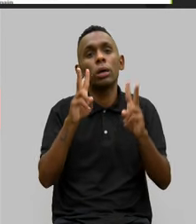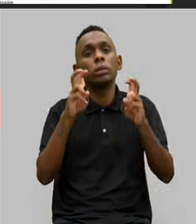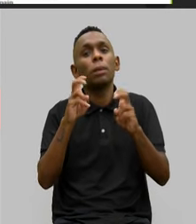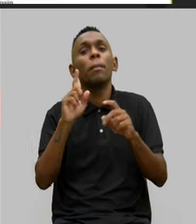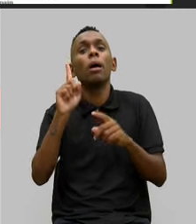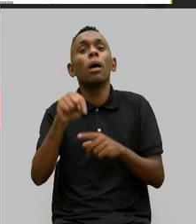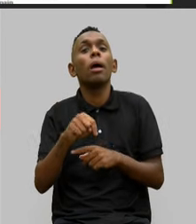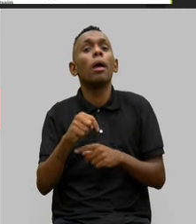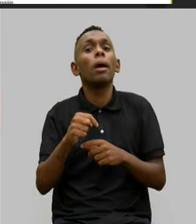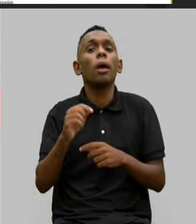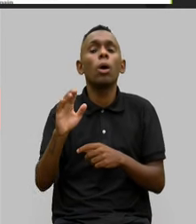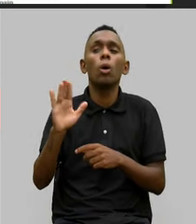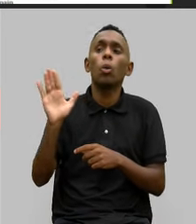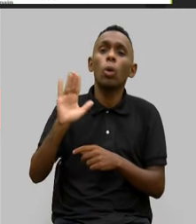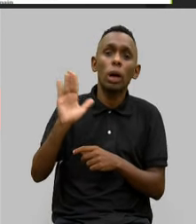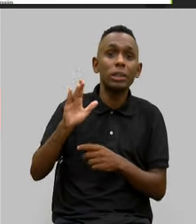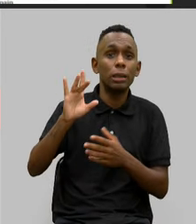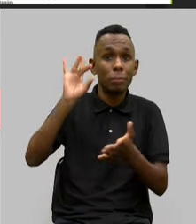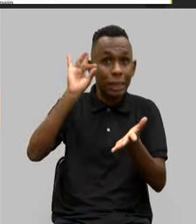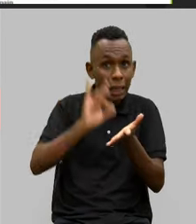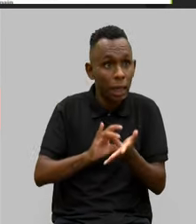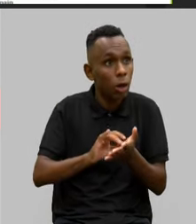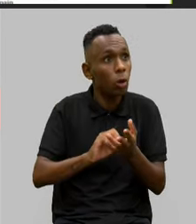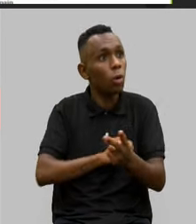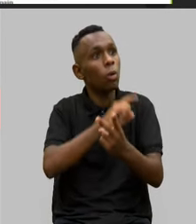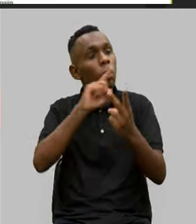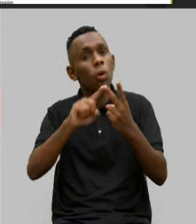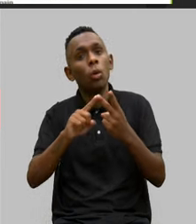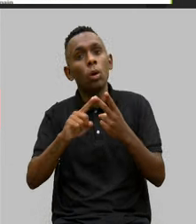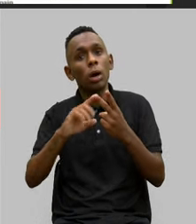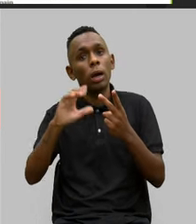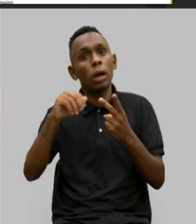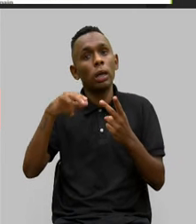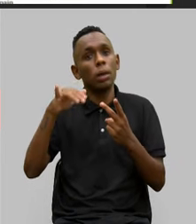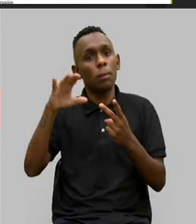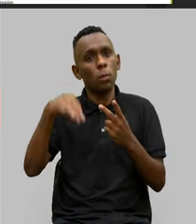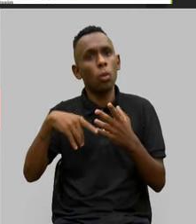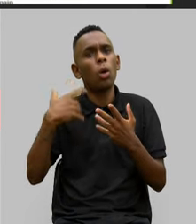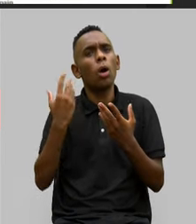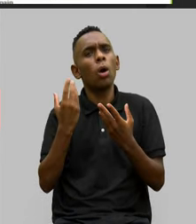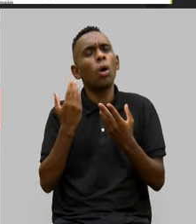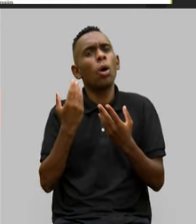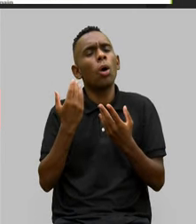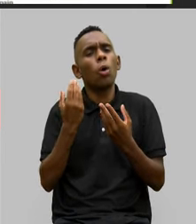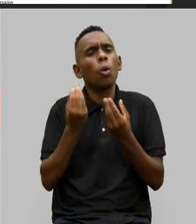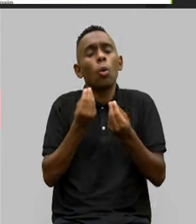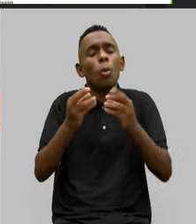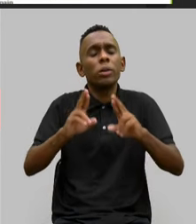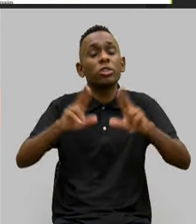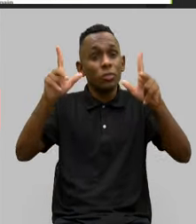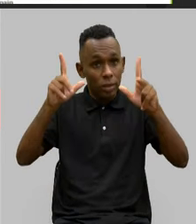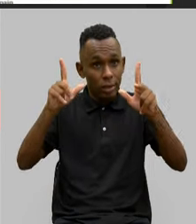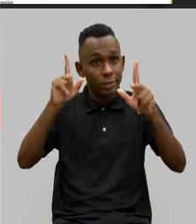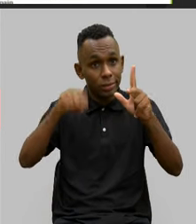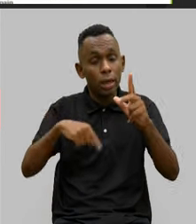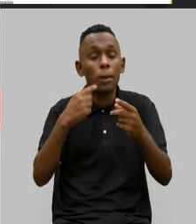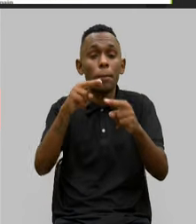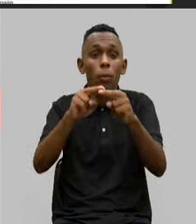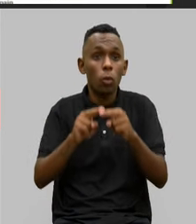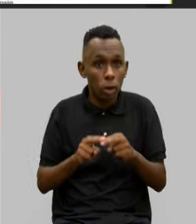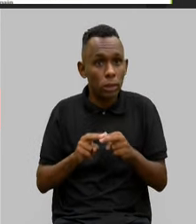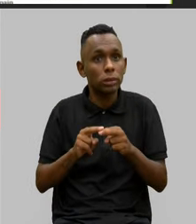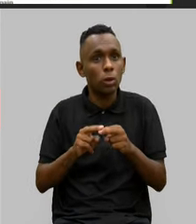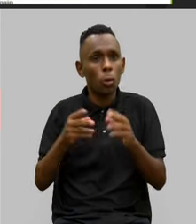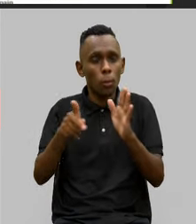que que é é cannabis ativa e o que que é cânhamo a única diferença é por conta da